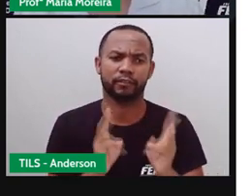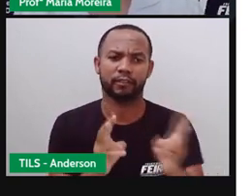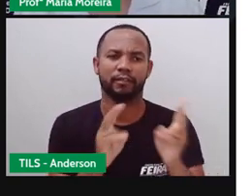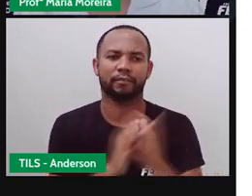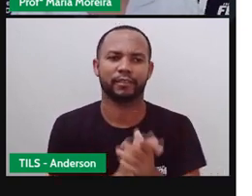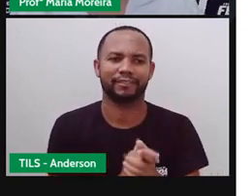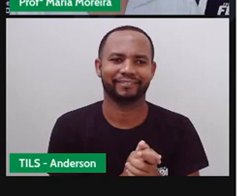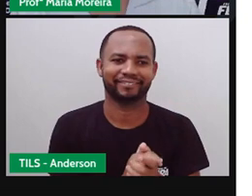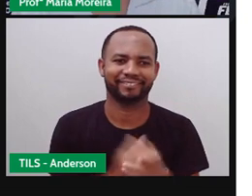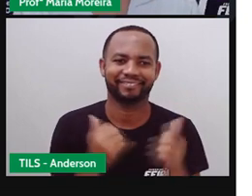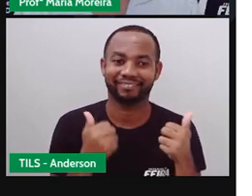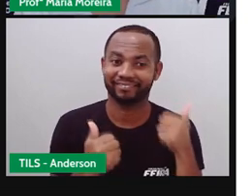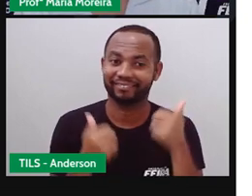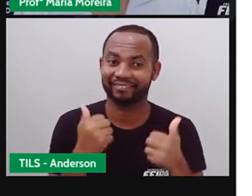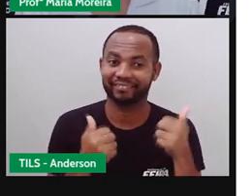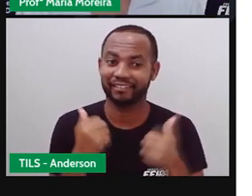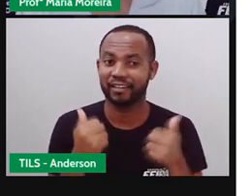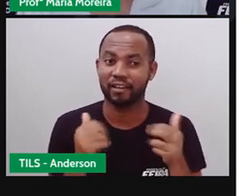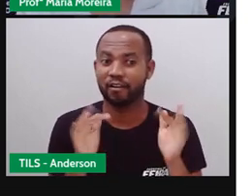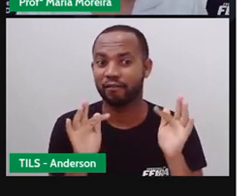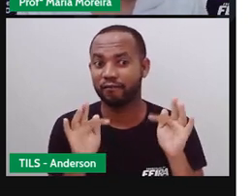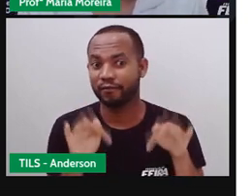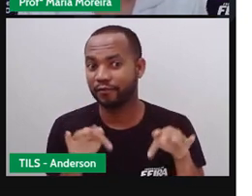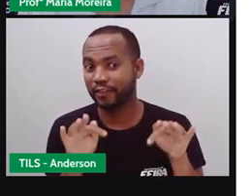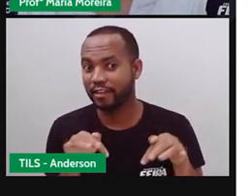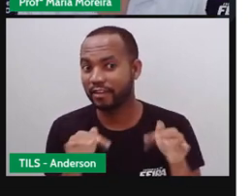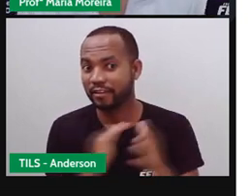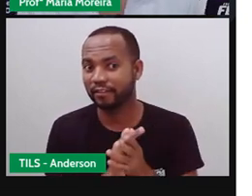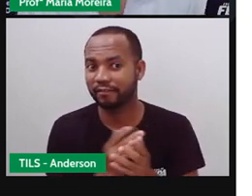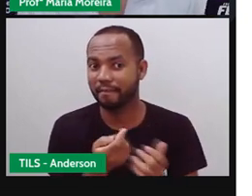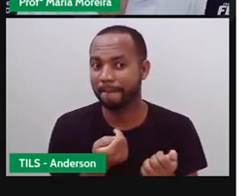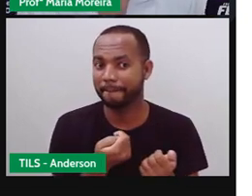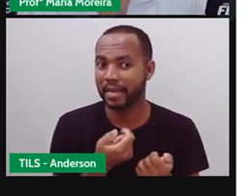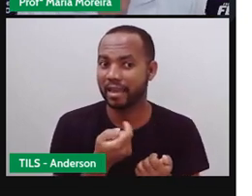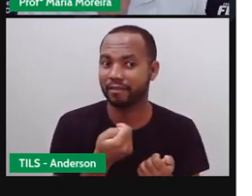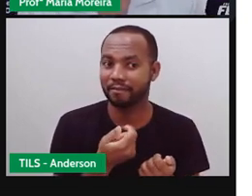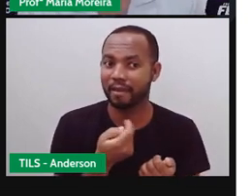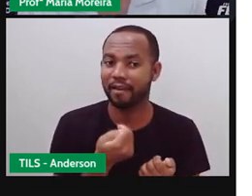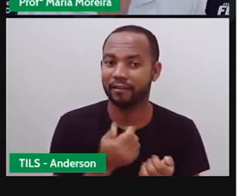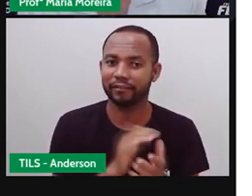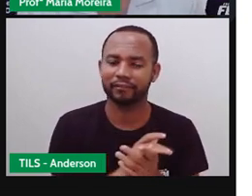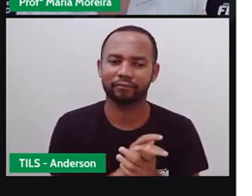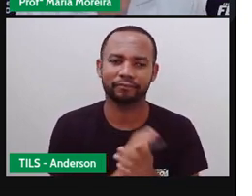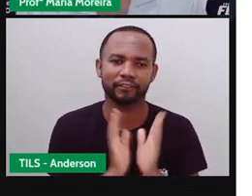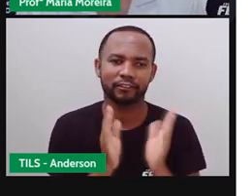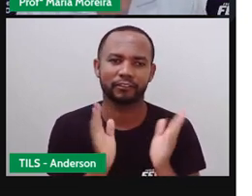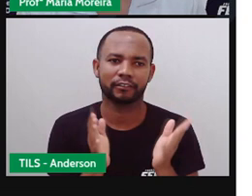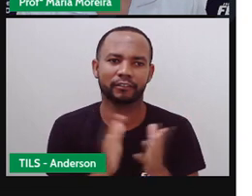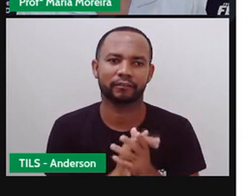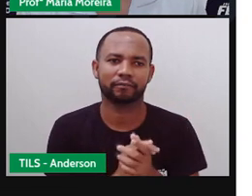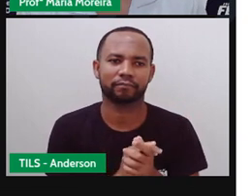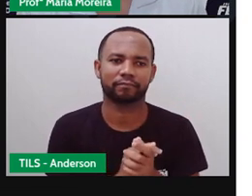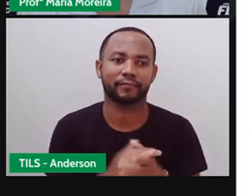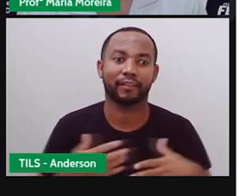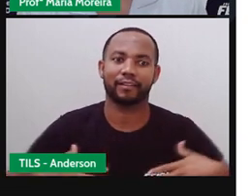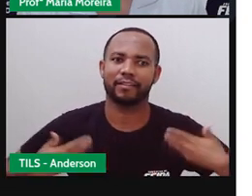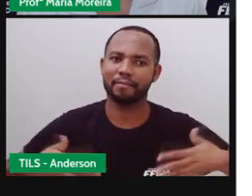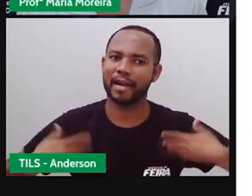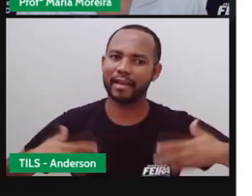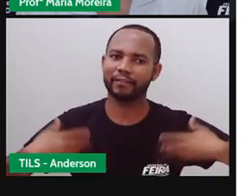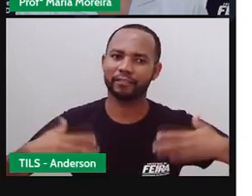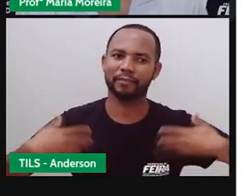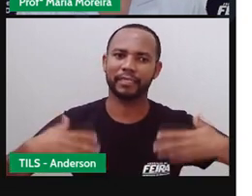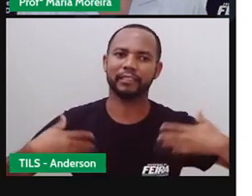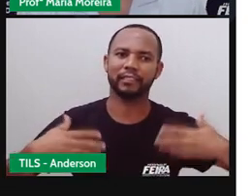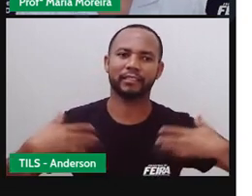os dias e Anderson Estamos chegando para nossa aula de número 150 Anderson E aí animado